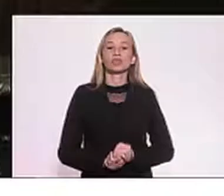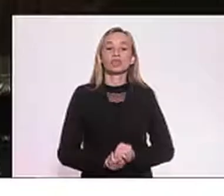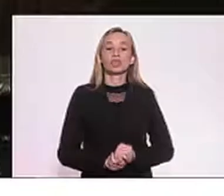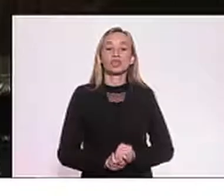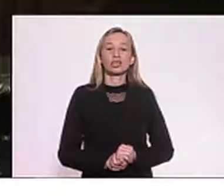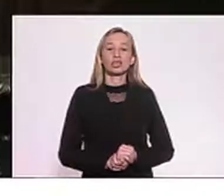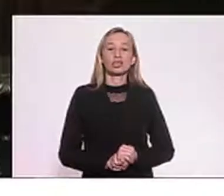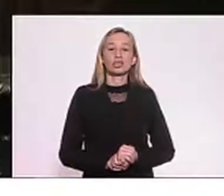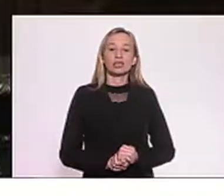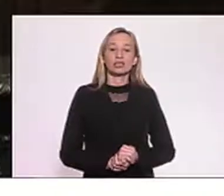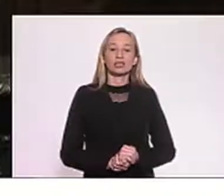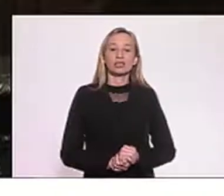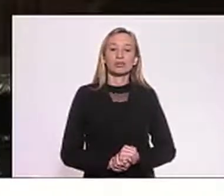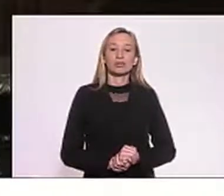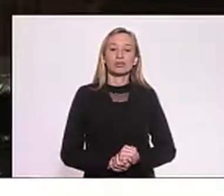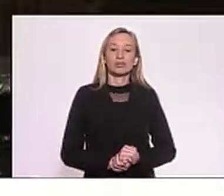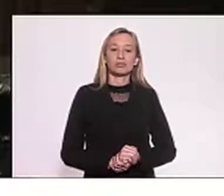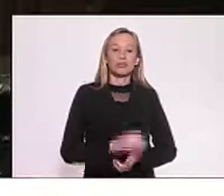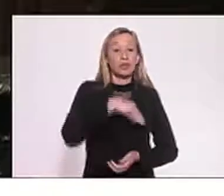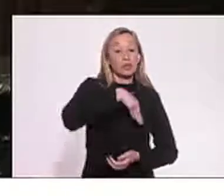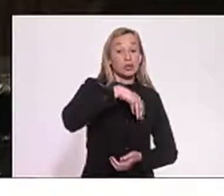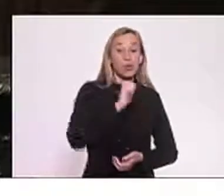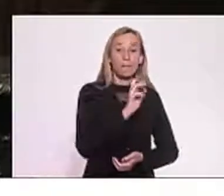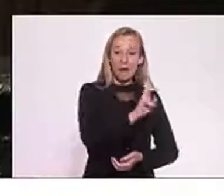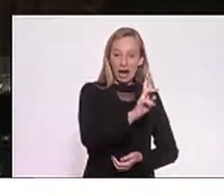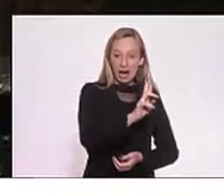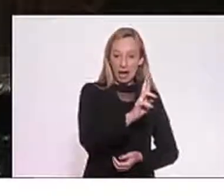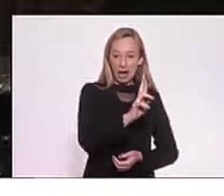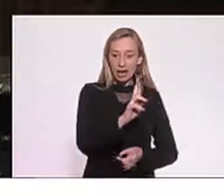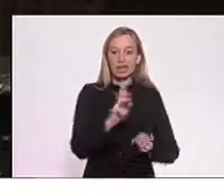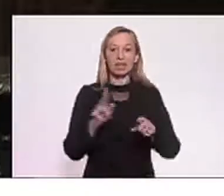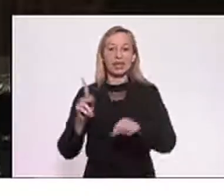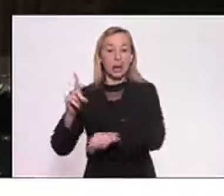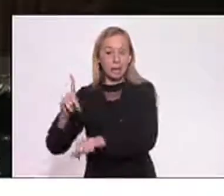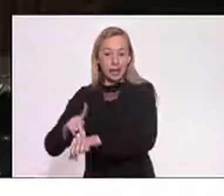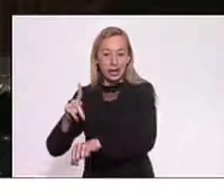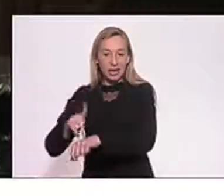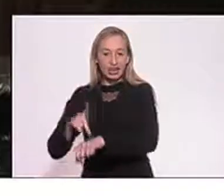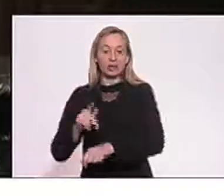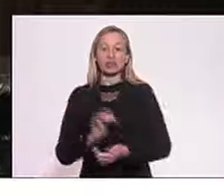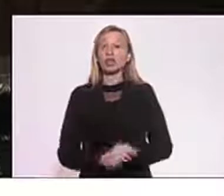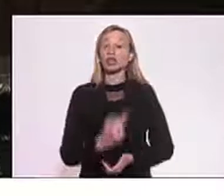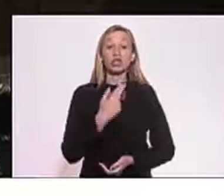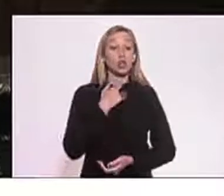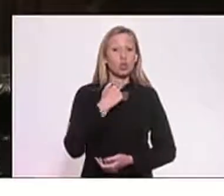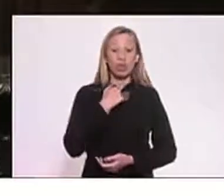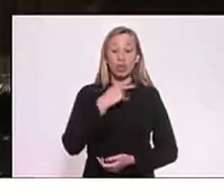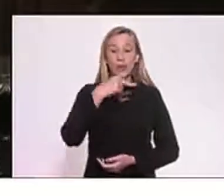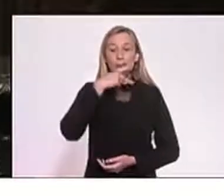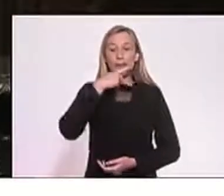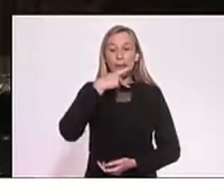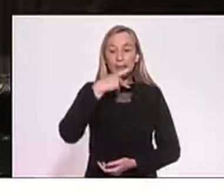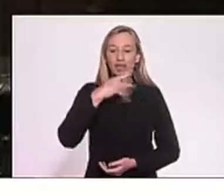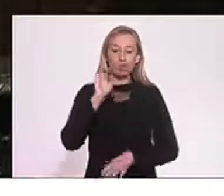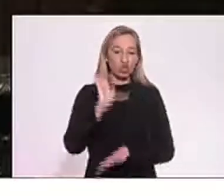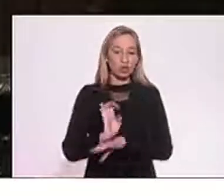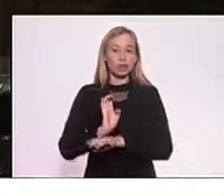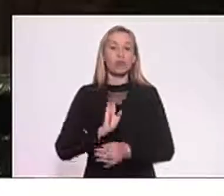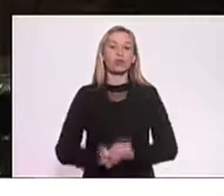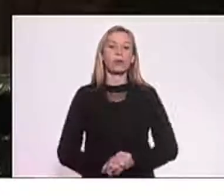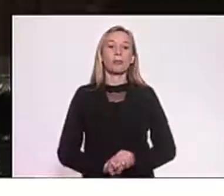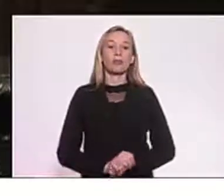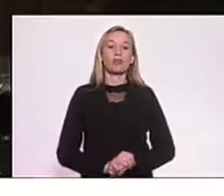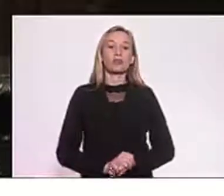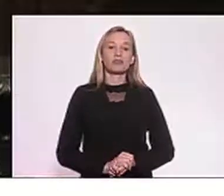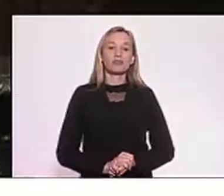mar e o rochedo, não pode o parlamento estadual